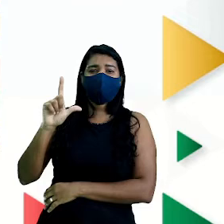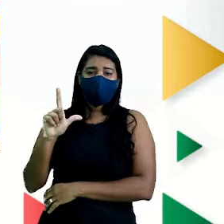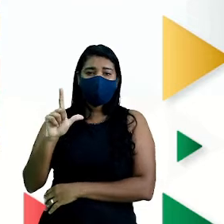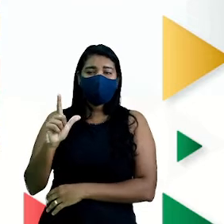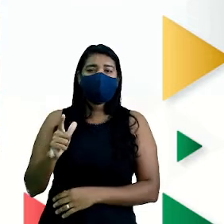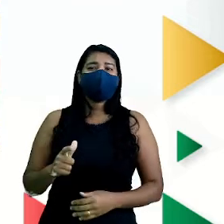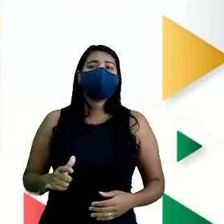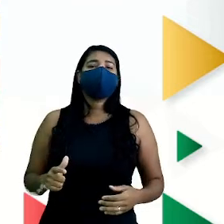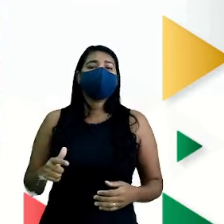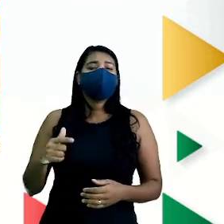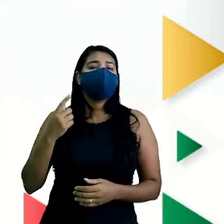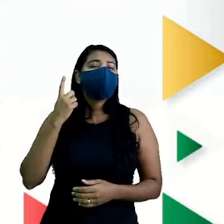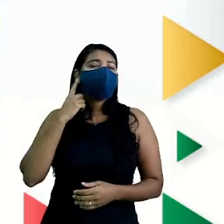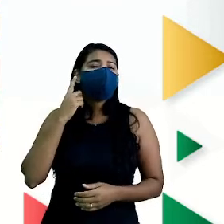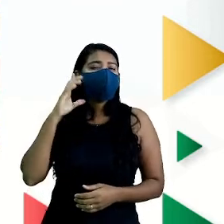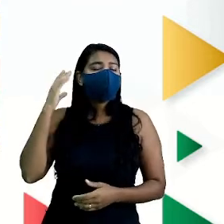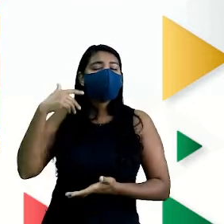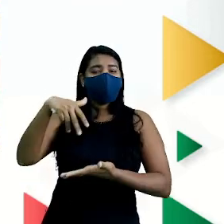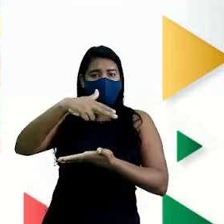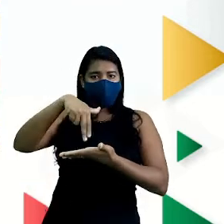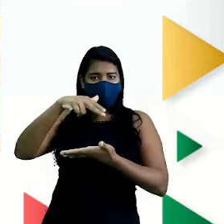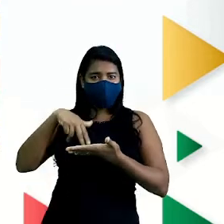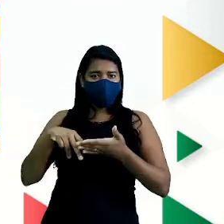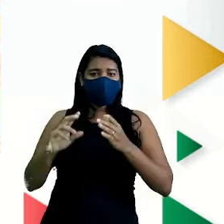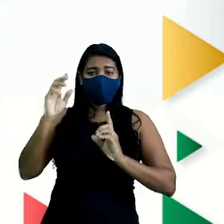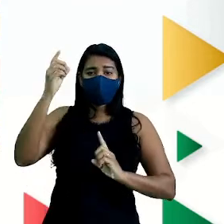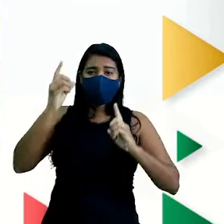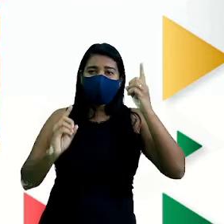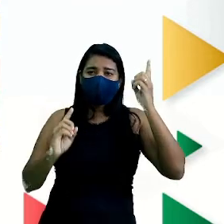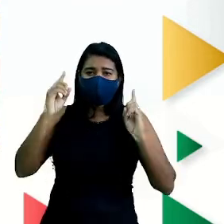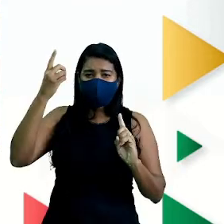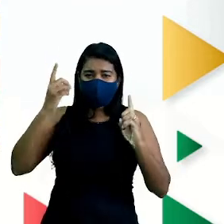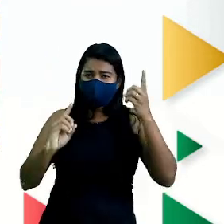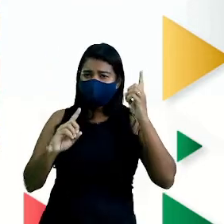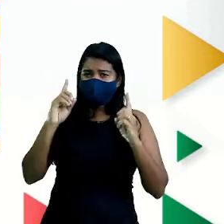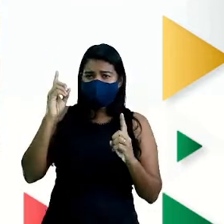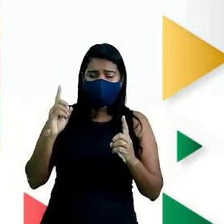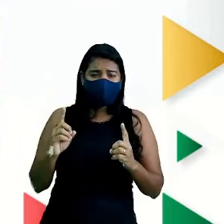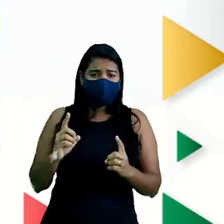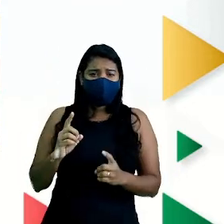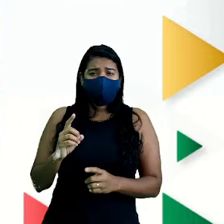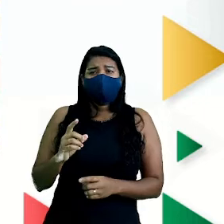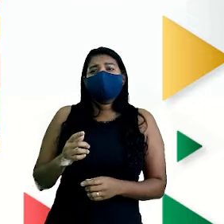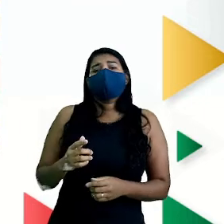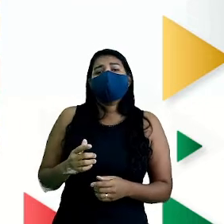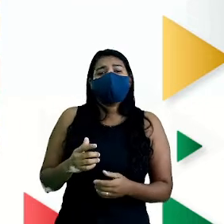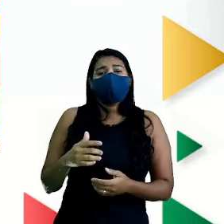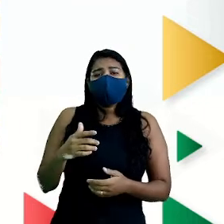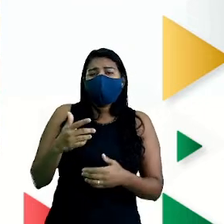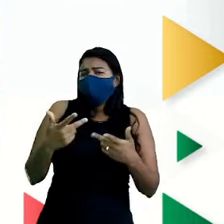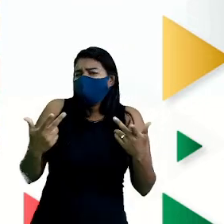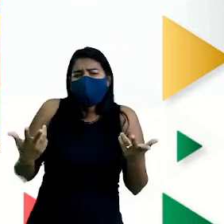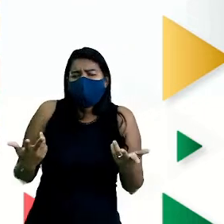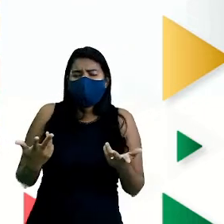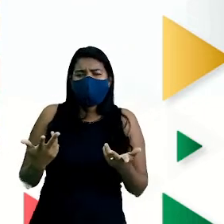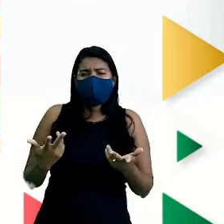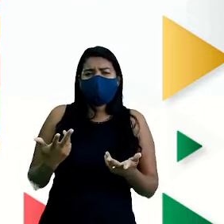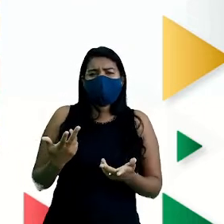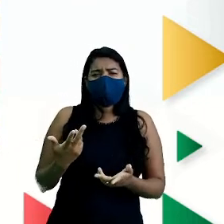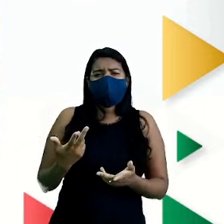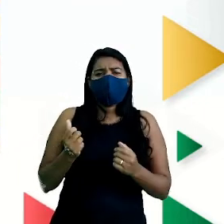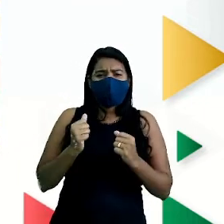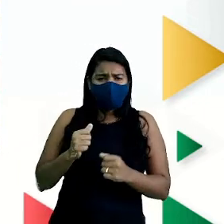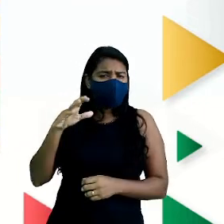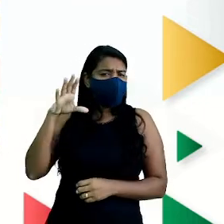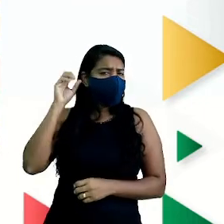mais se ouve e mais se dança o frevo, mas isso não impede que a gente possa ouvir o frevo, né, em outros momentos do